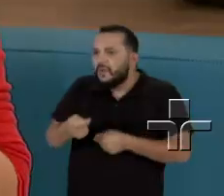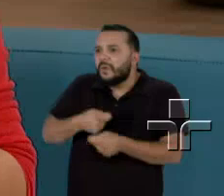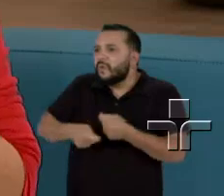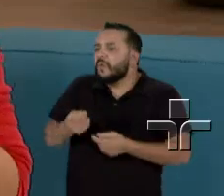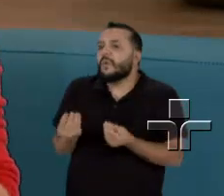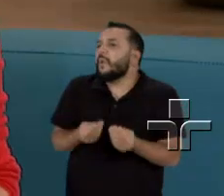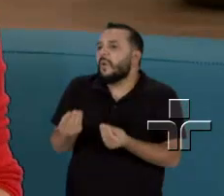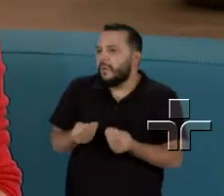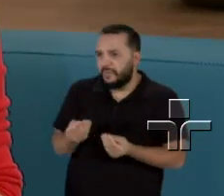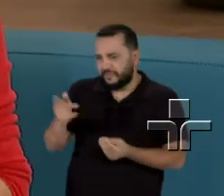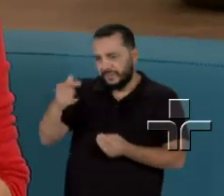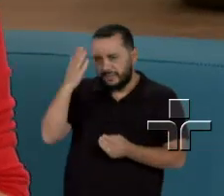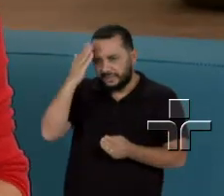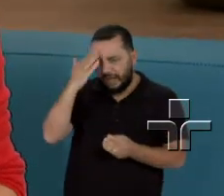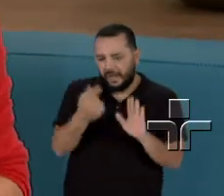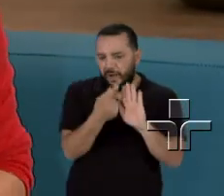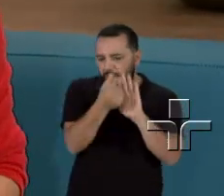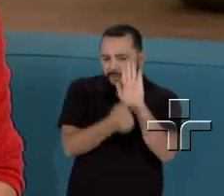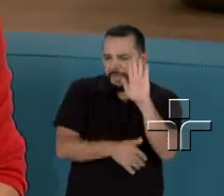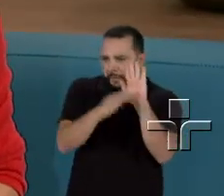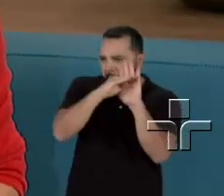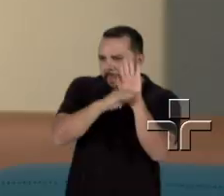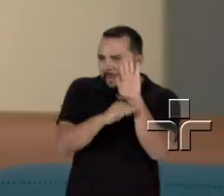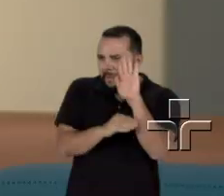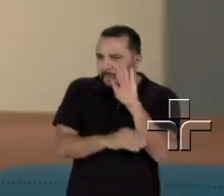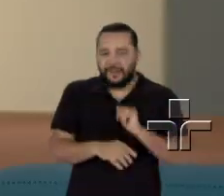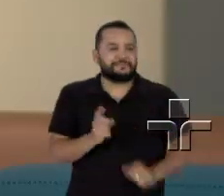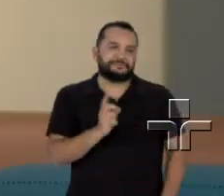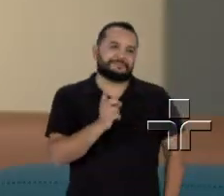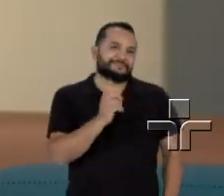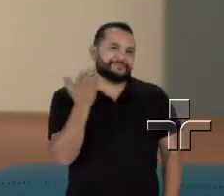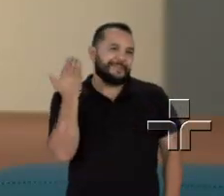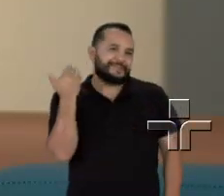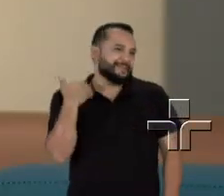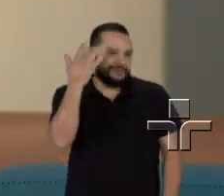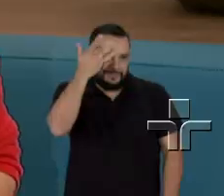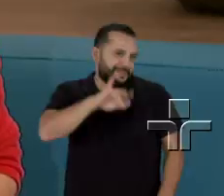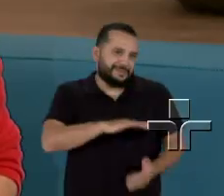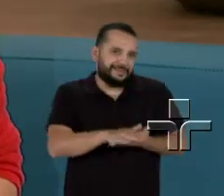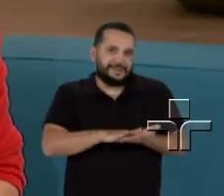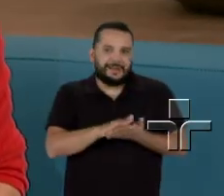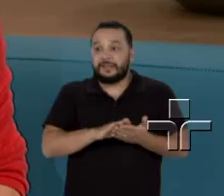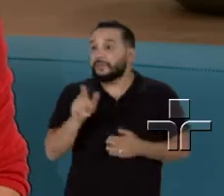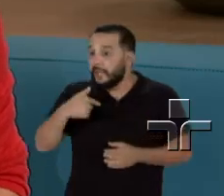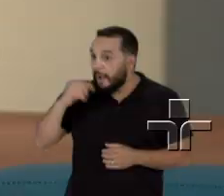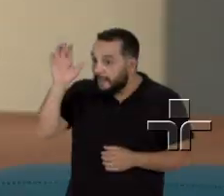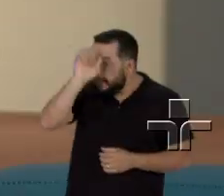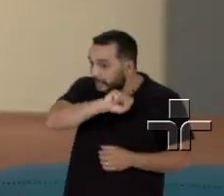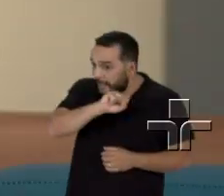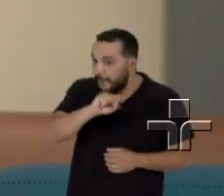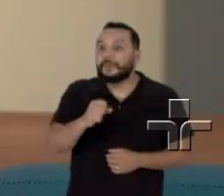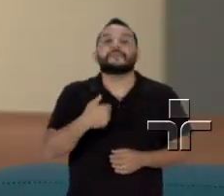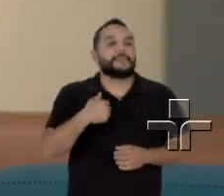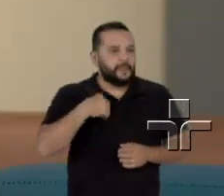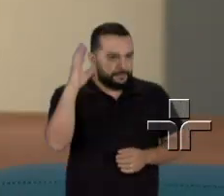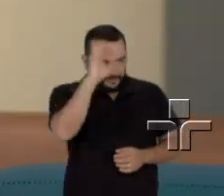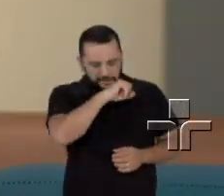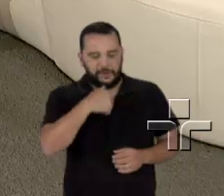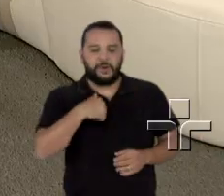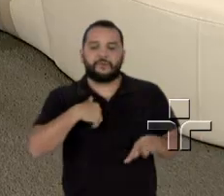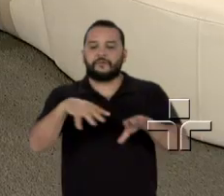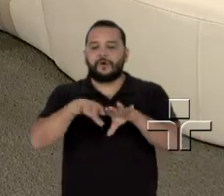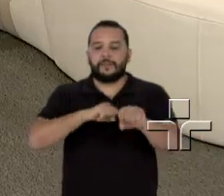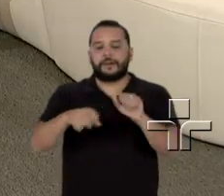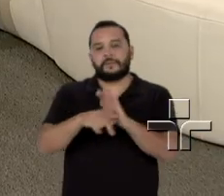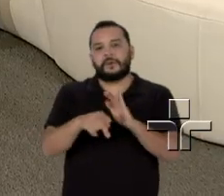fazer a gestão financeira não vai aprender na marra eu sou jornalista não